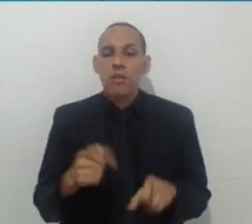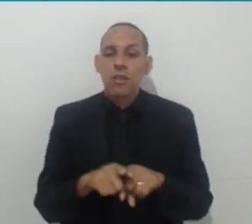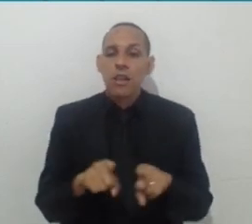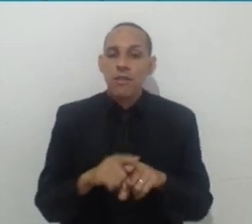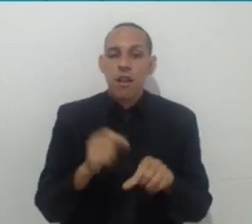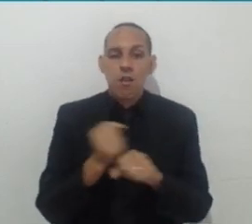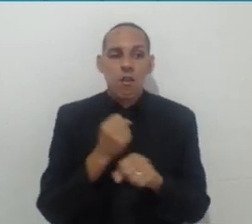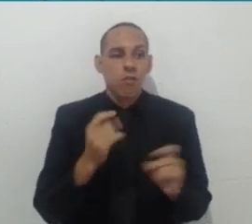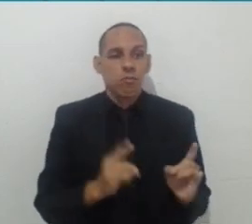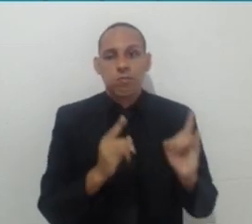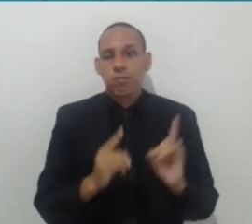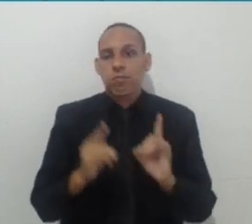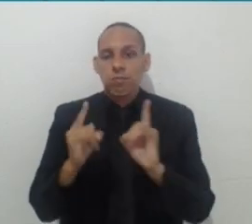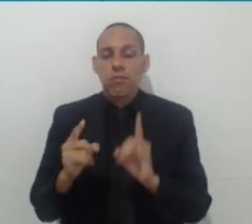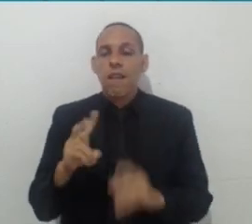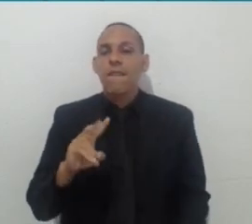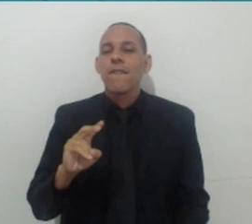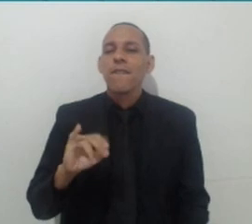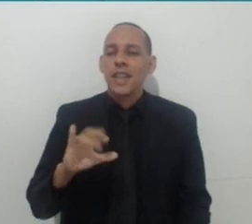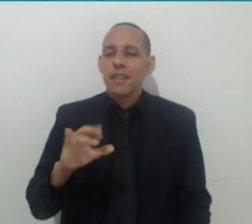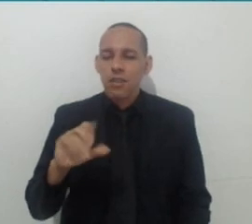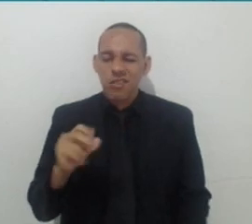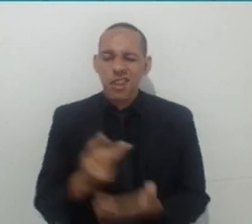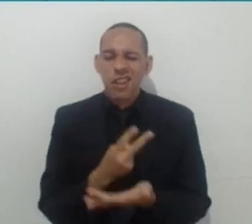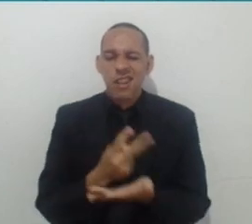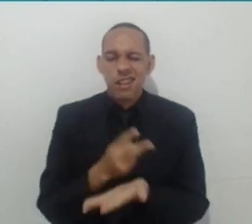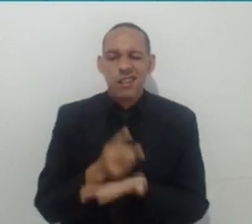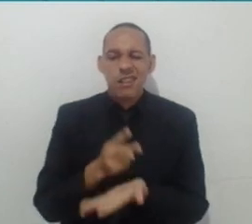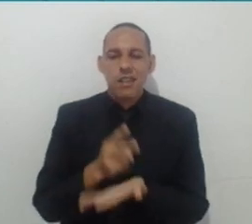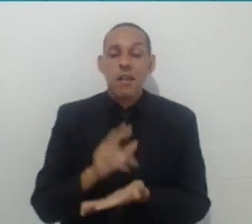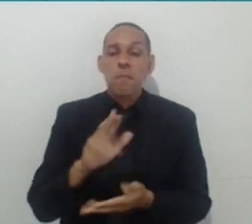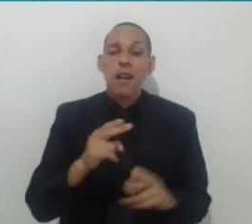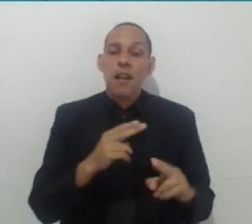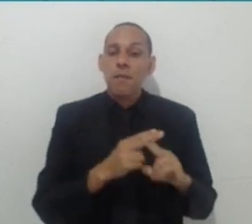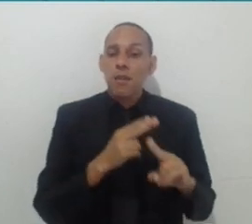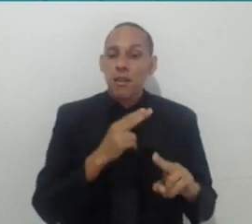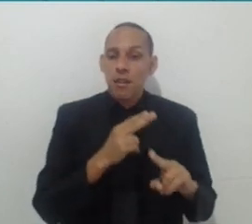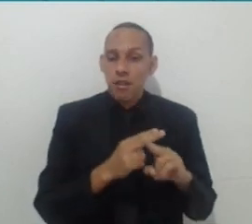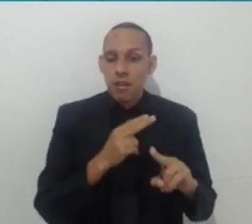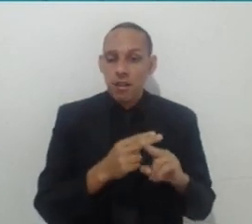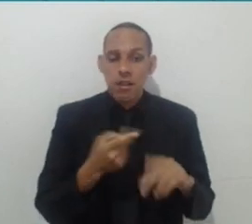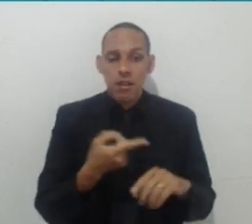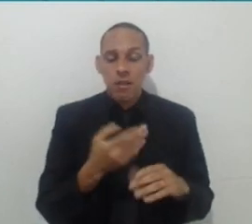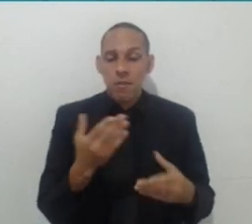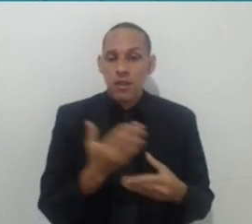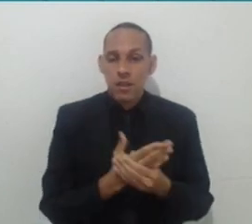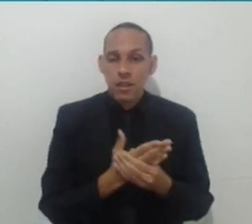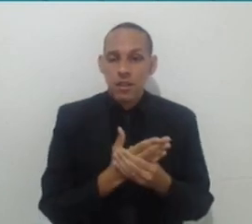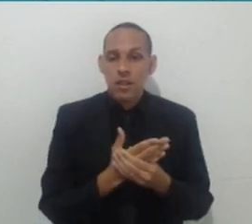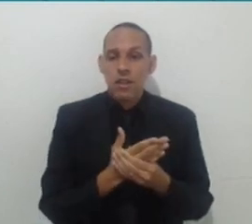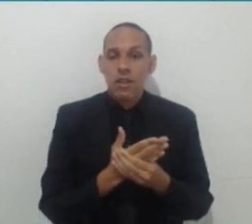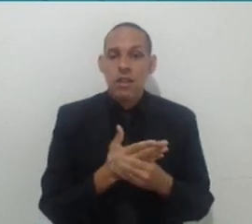imóveis. Processo que a Caixa reiteradamente teve a sua participação rejeitada,